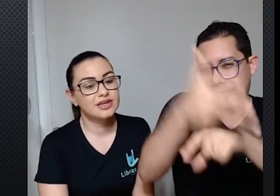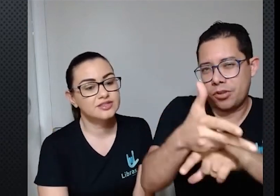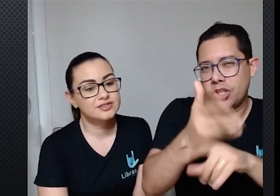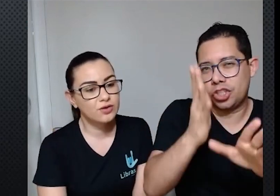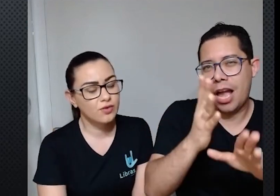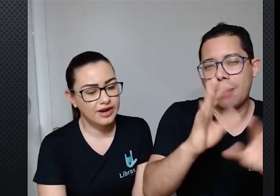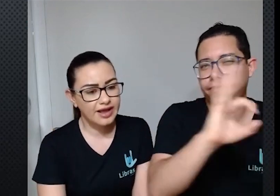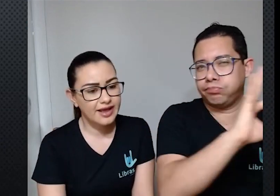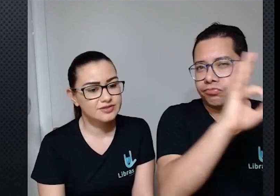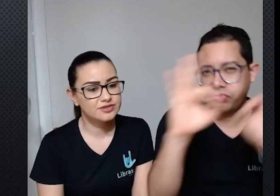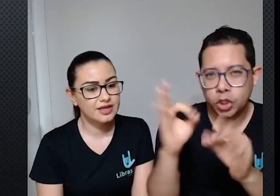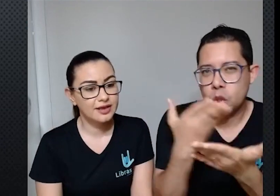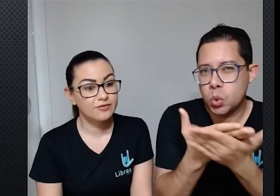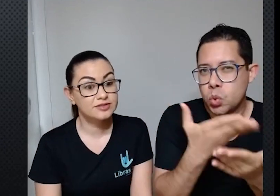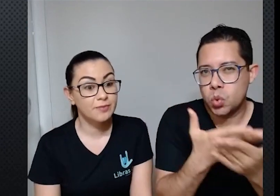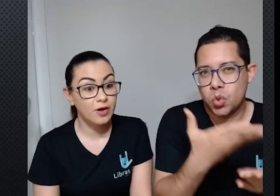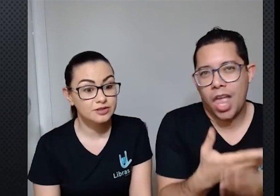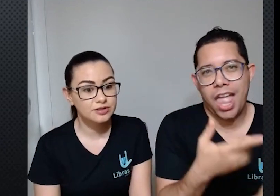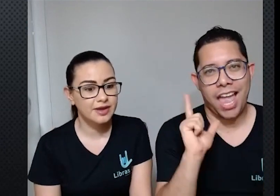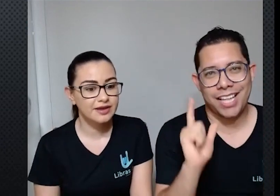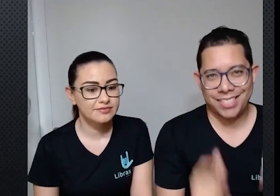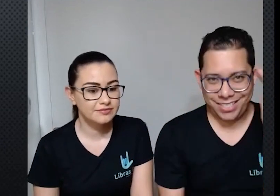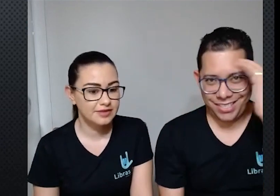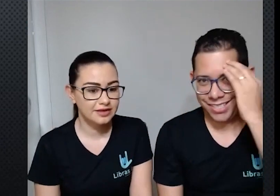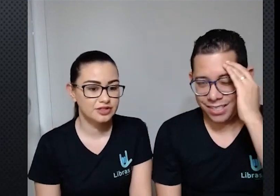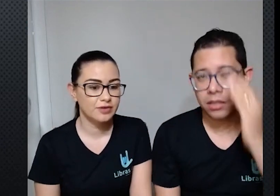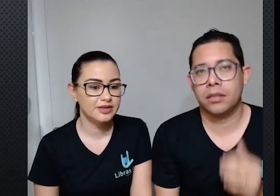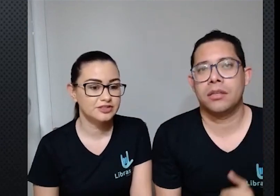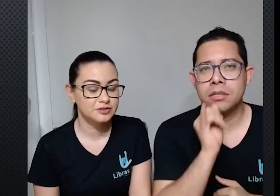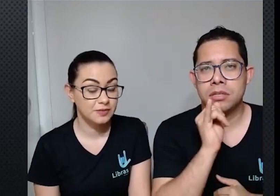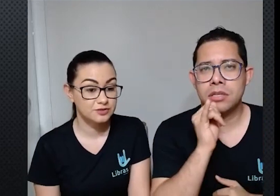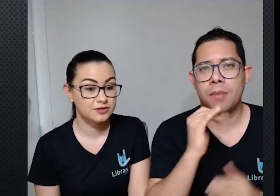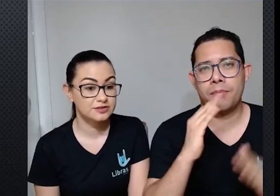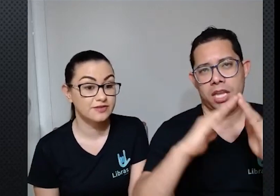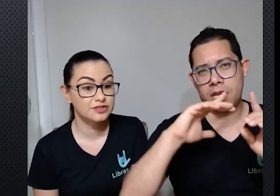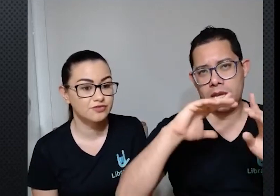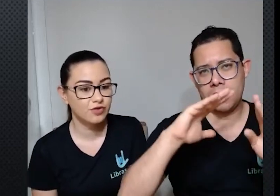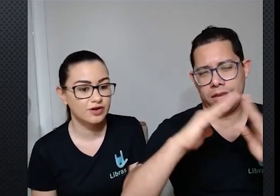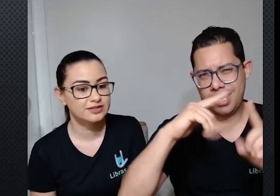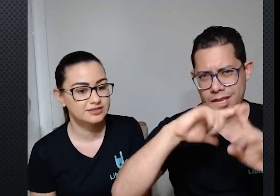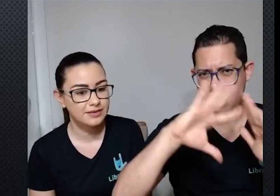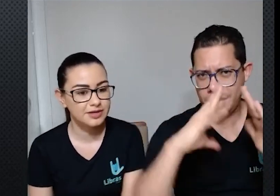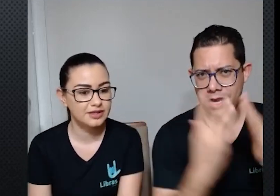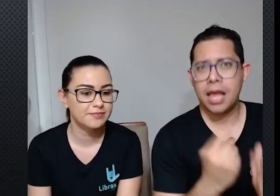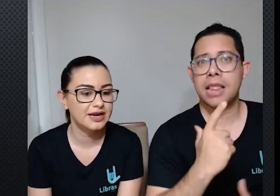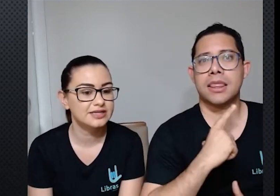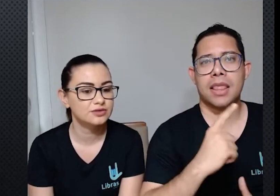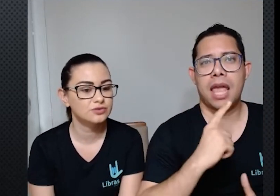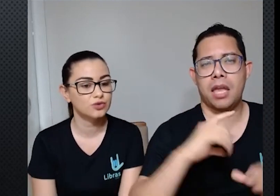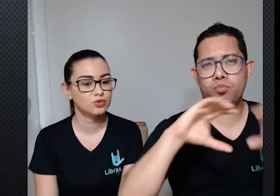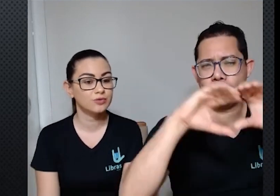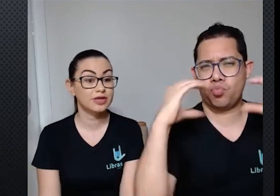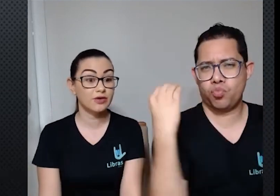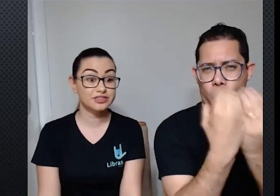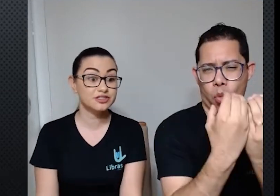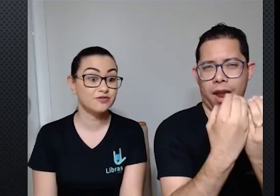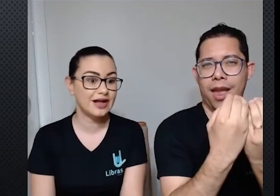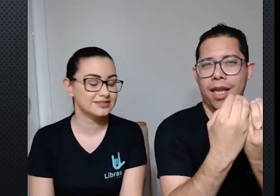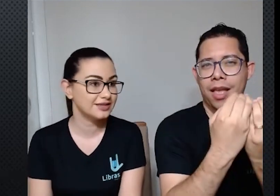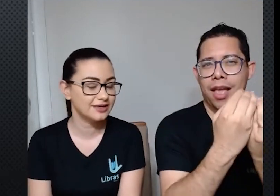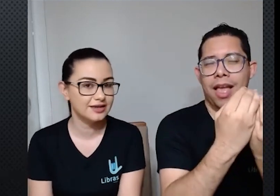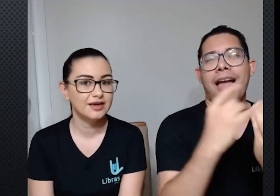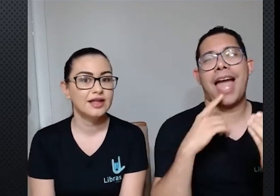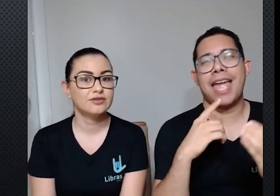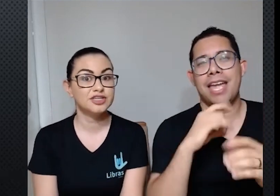as igrejas têm congressos, né? Você pode também, né? Geralmente esses pastores que vêm de fora, eles sempre têm pregação no YouTube, que é o que a gente